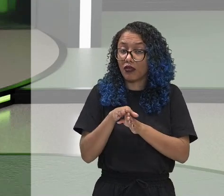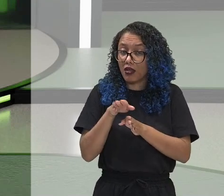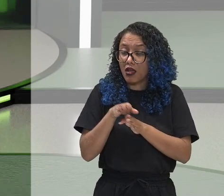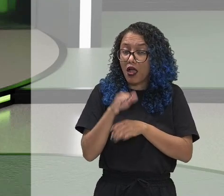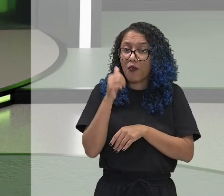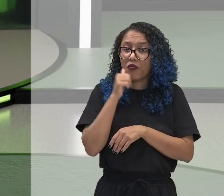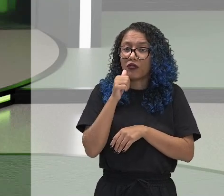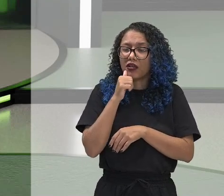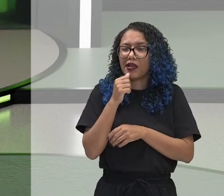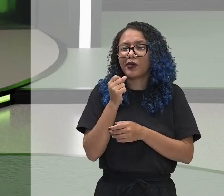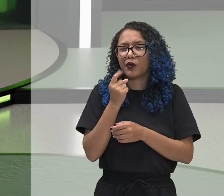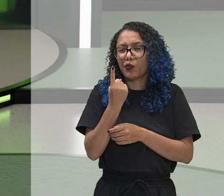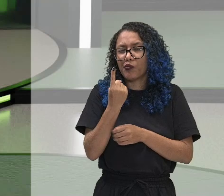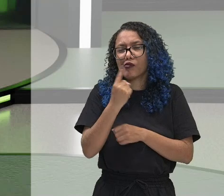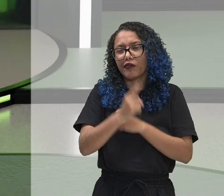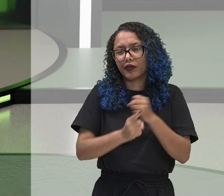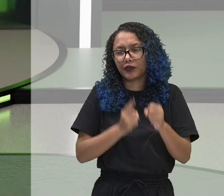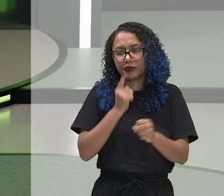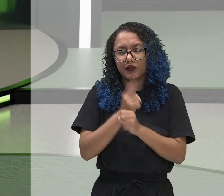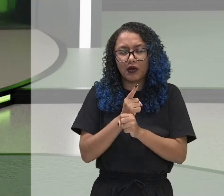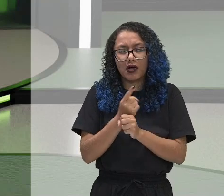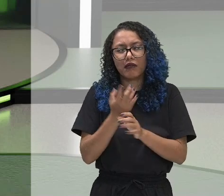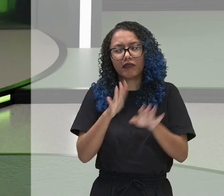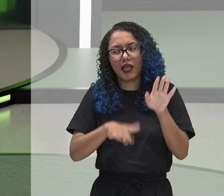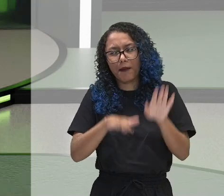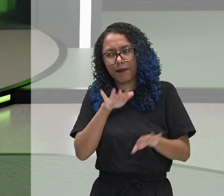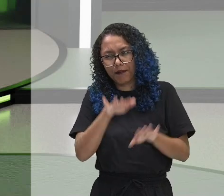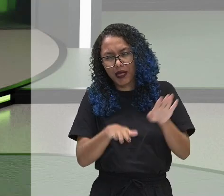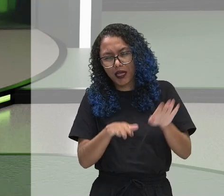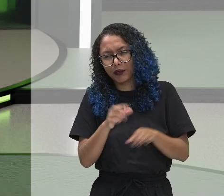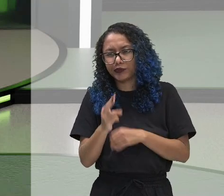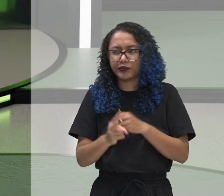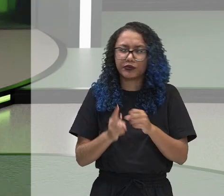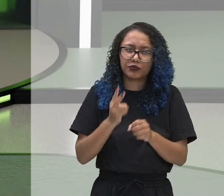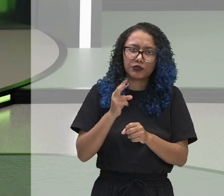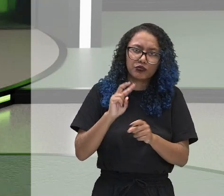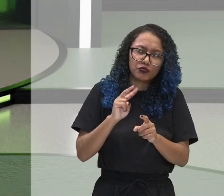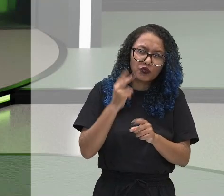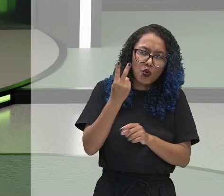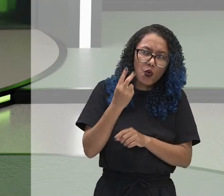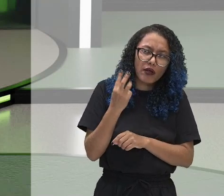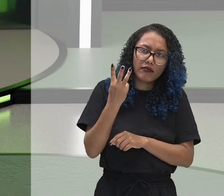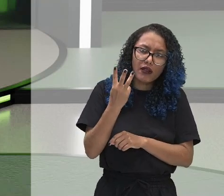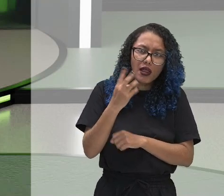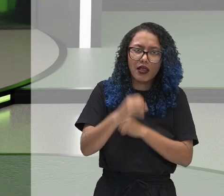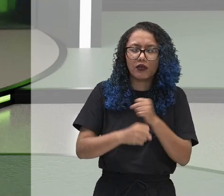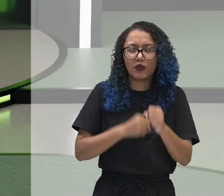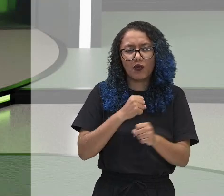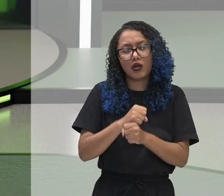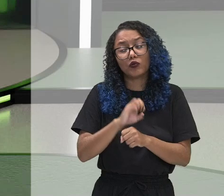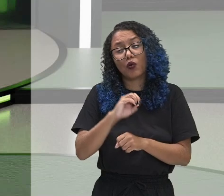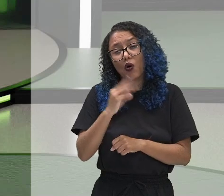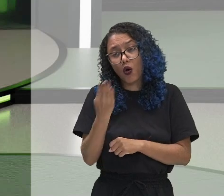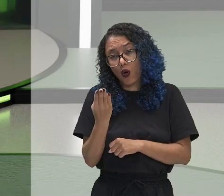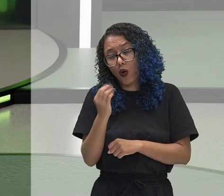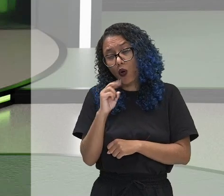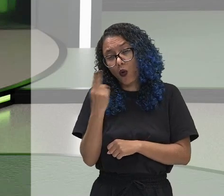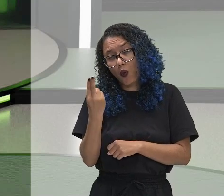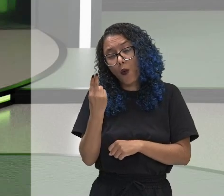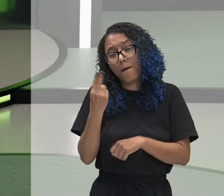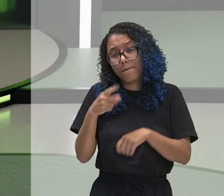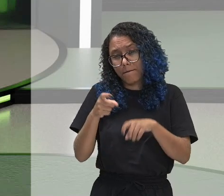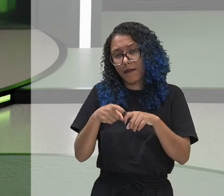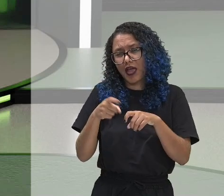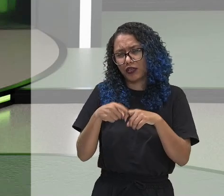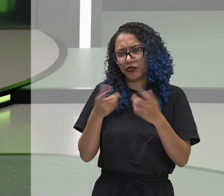ano, dependendo do quadro dela, 2 vezes ao ano, ou o próprio médico vai dizer a quantidade de vezes que